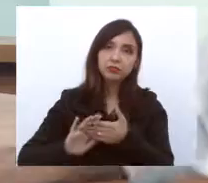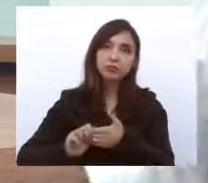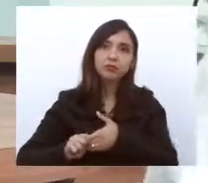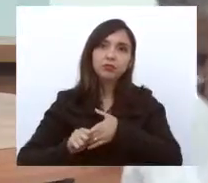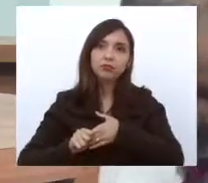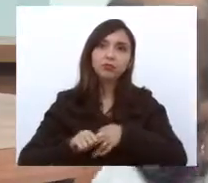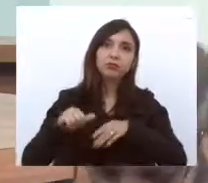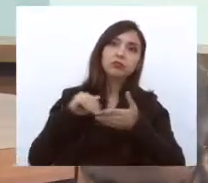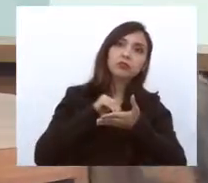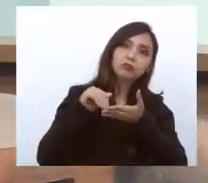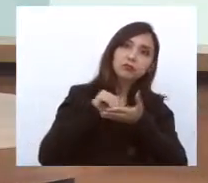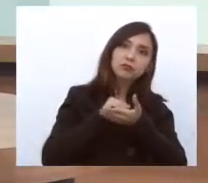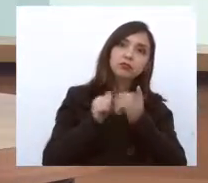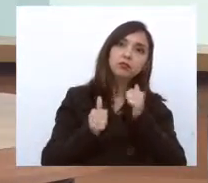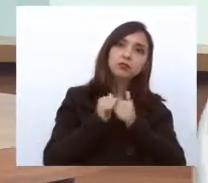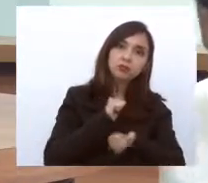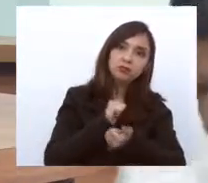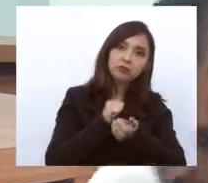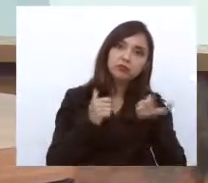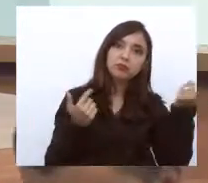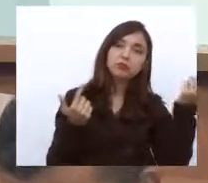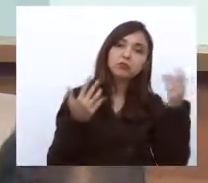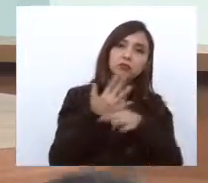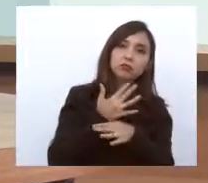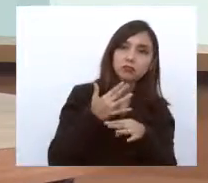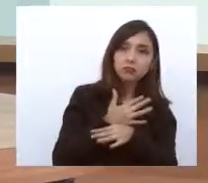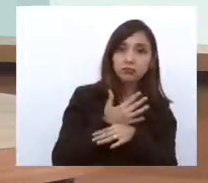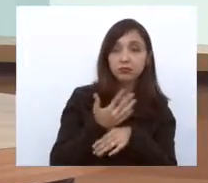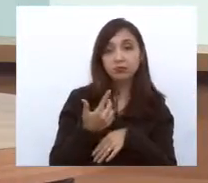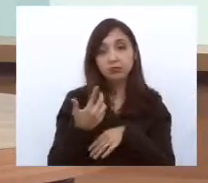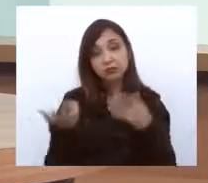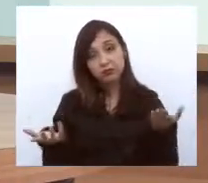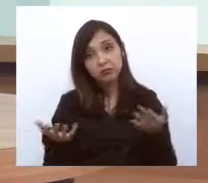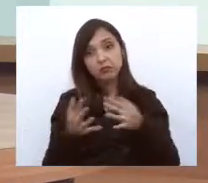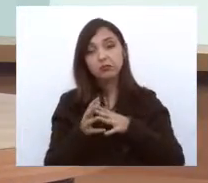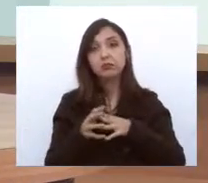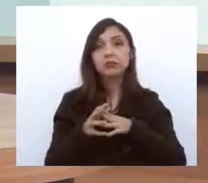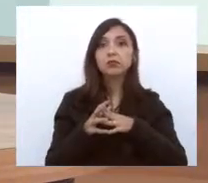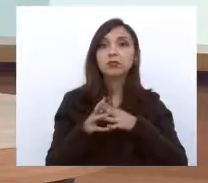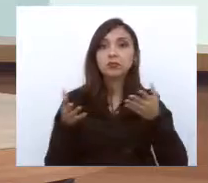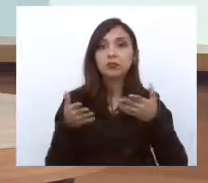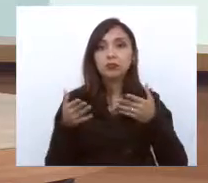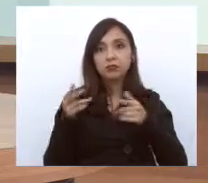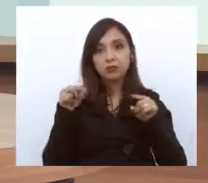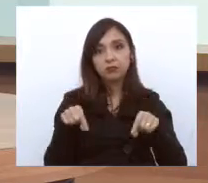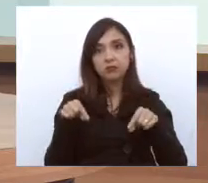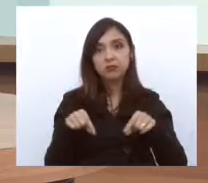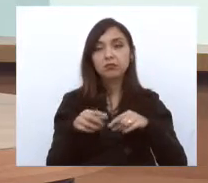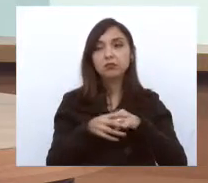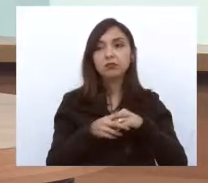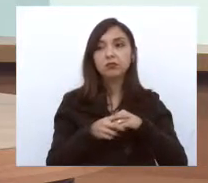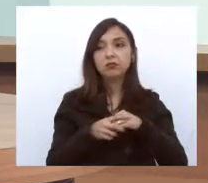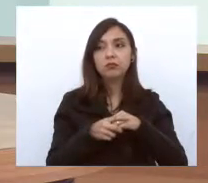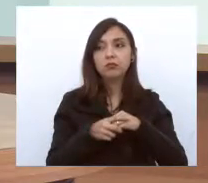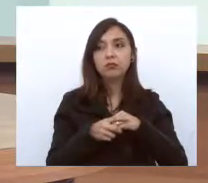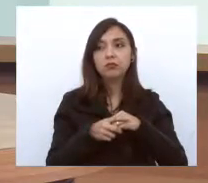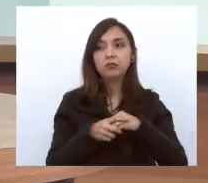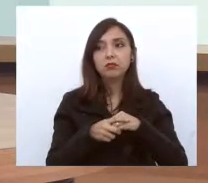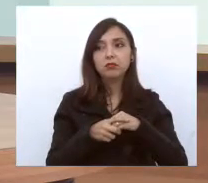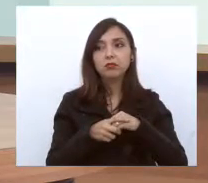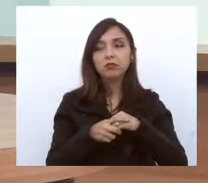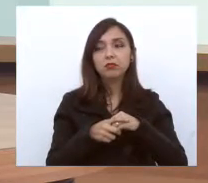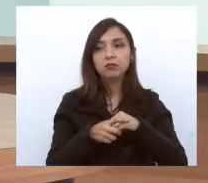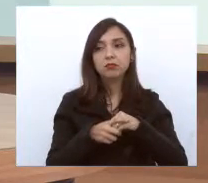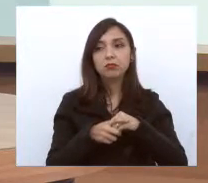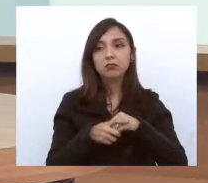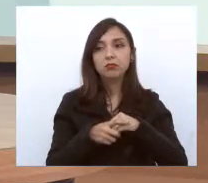da nossa Secretaria de Esporte para a nossa cidade. Então, fica aqui meu engajamento